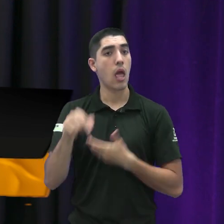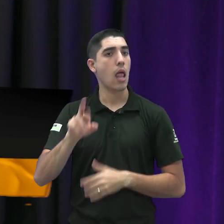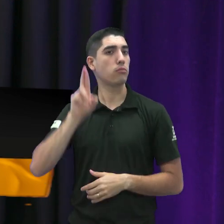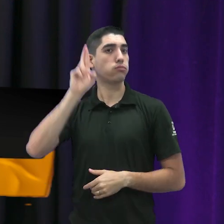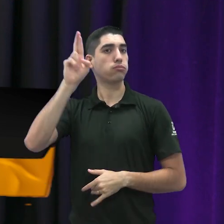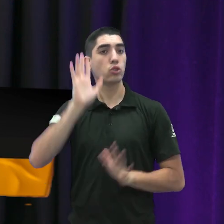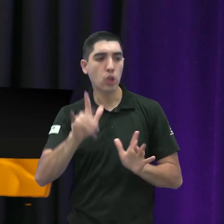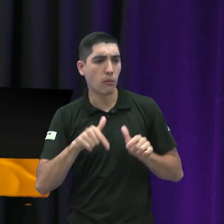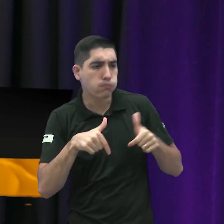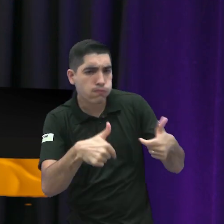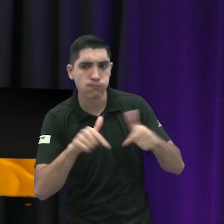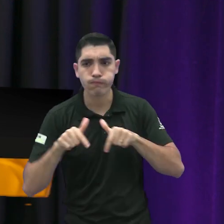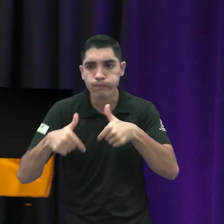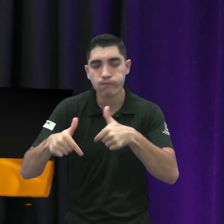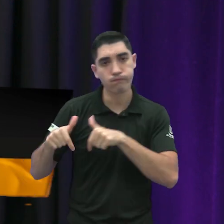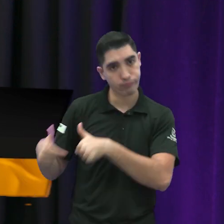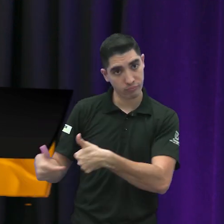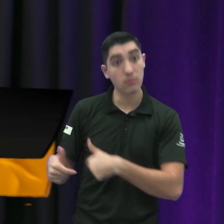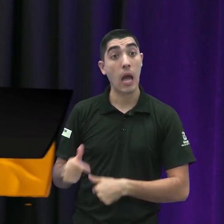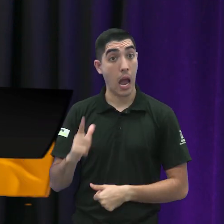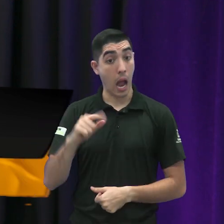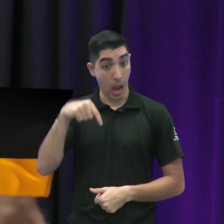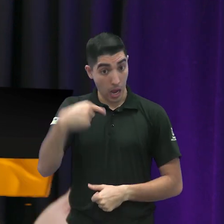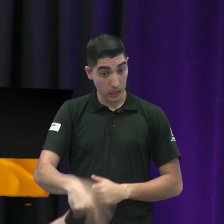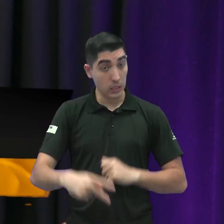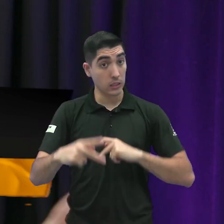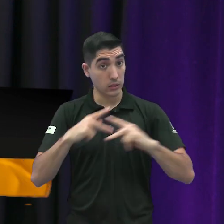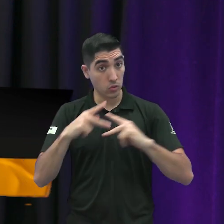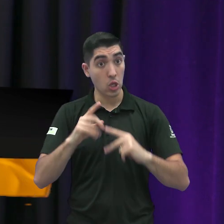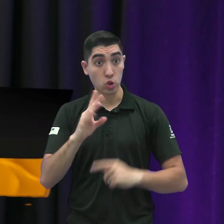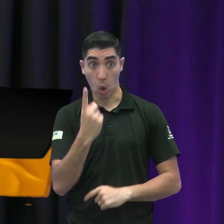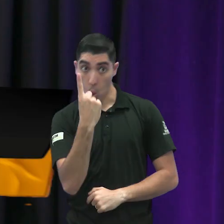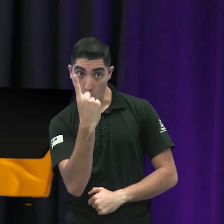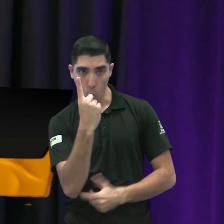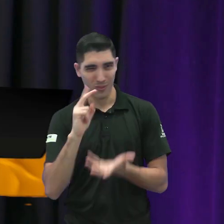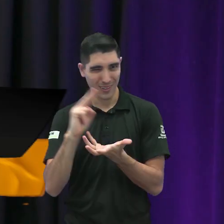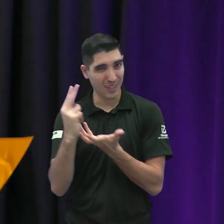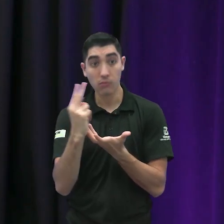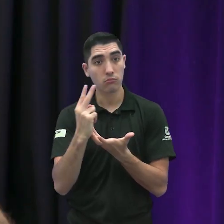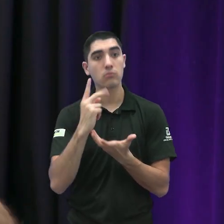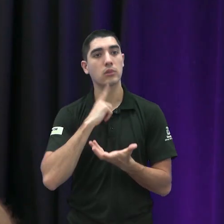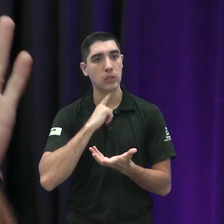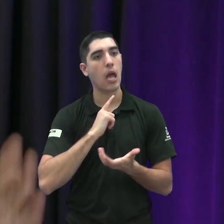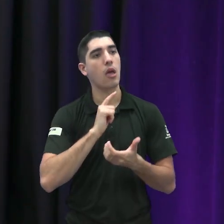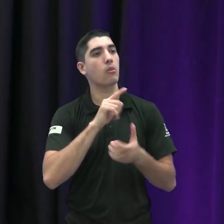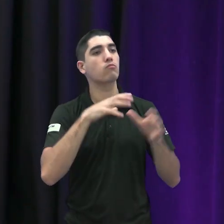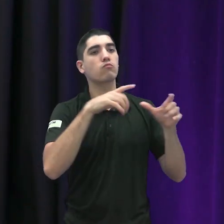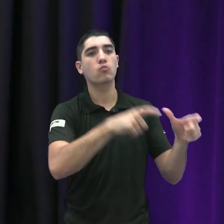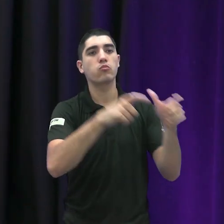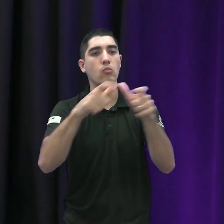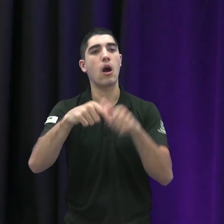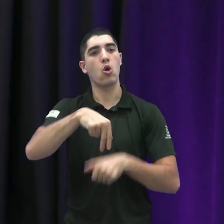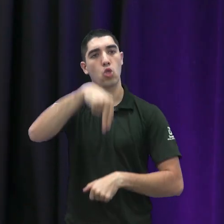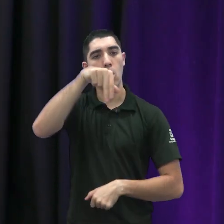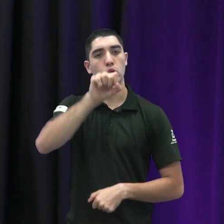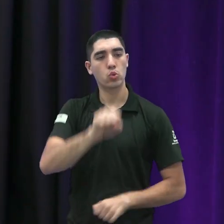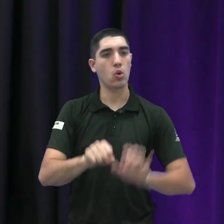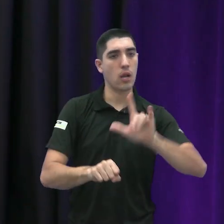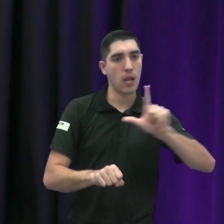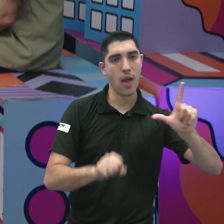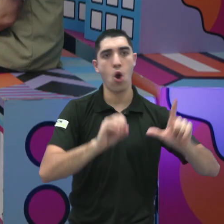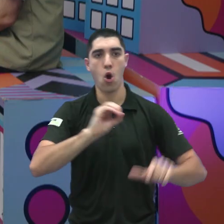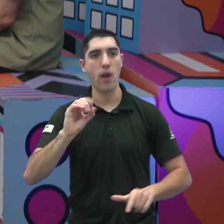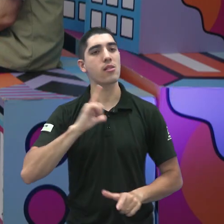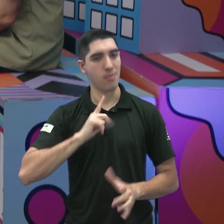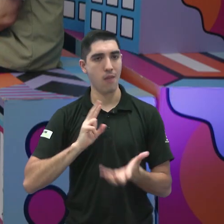Conselho Tutelar fez na cidade. Lembrando que a gente tem mais de uma unidade do Conselho Tutelar, a gente tem Conselho Tutelar em todas as regiões aqui.